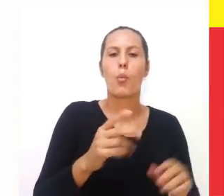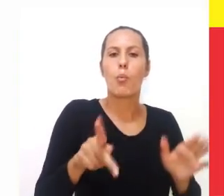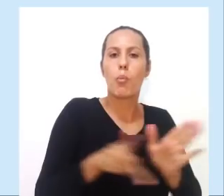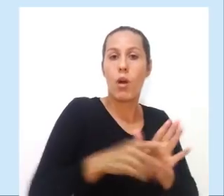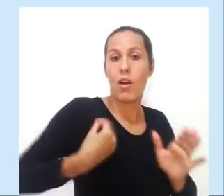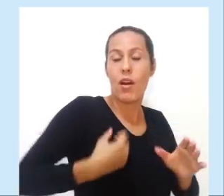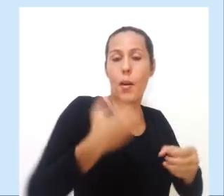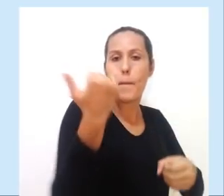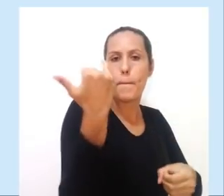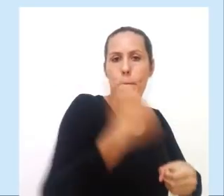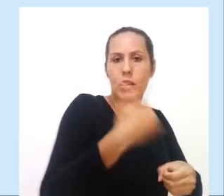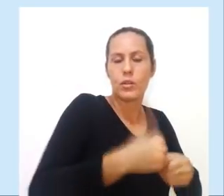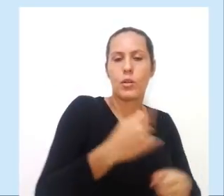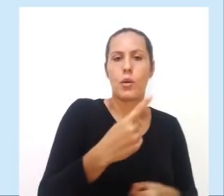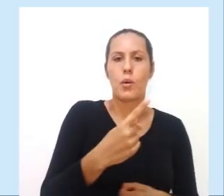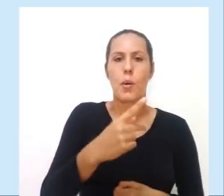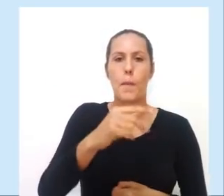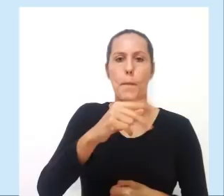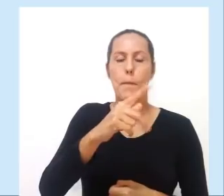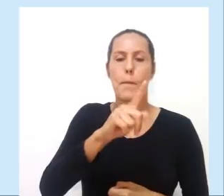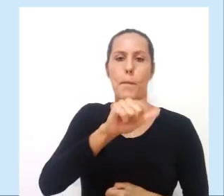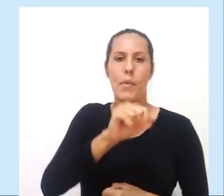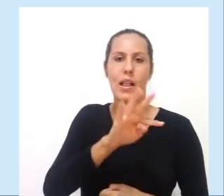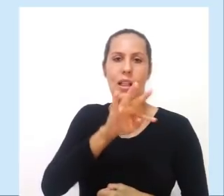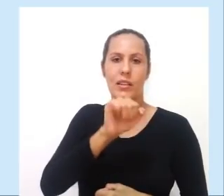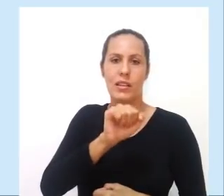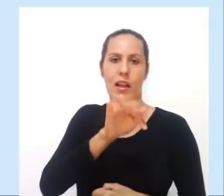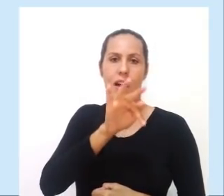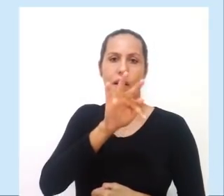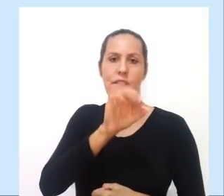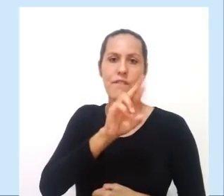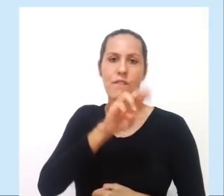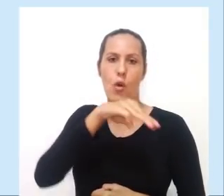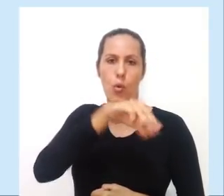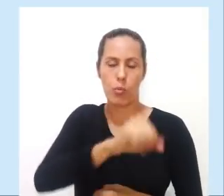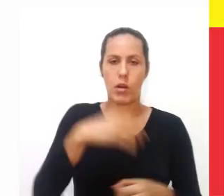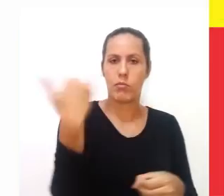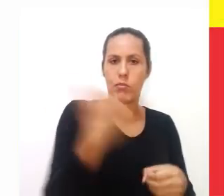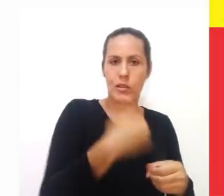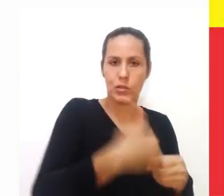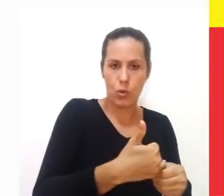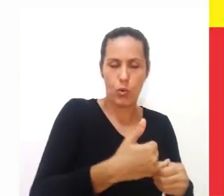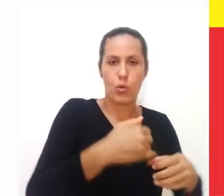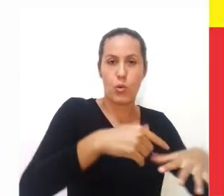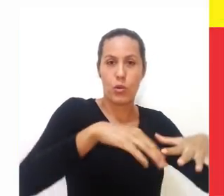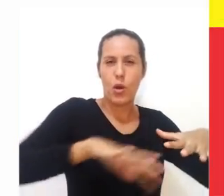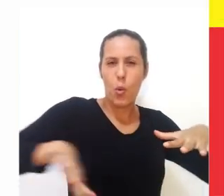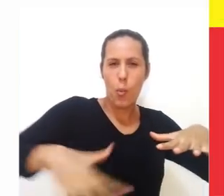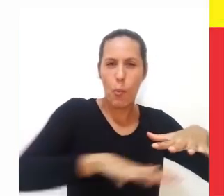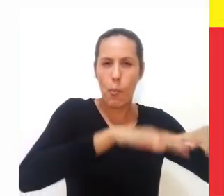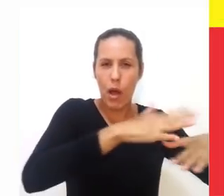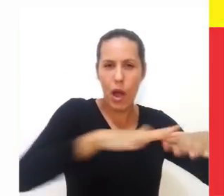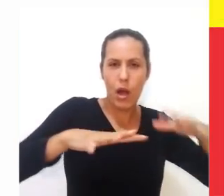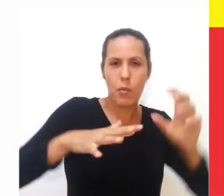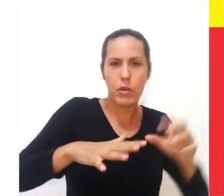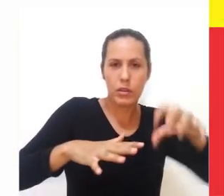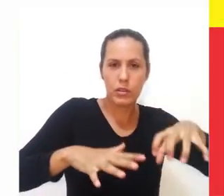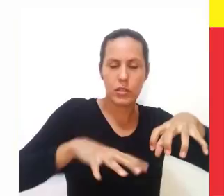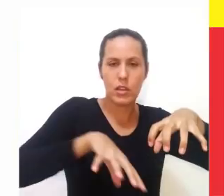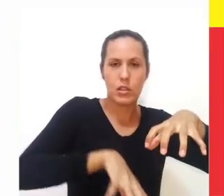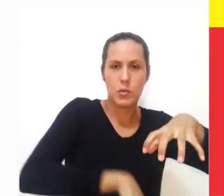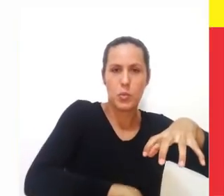petróleo. Você sabe que o petróleo ele é extraído do fundo do mar, certo? Ele é extraído, vai para essa estação aí, e depois